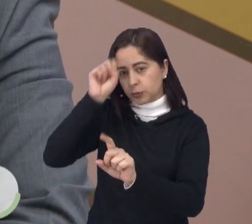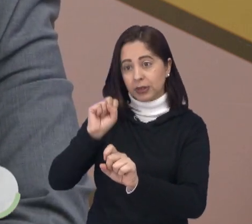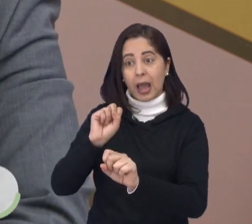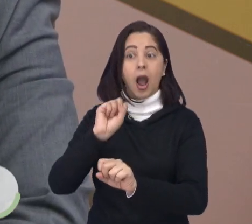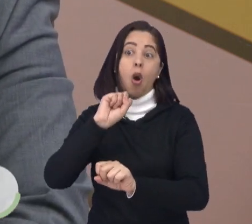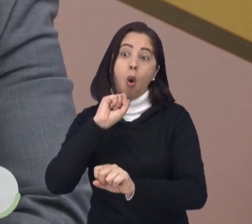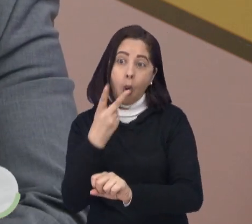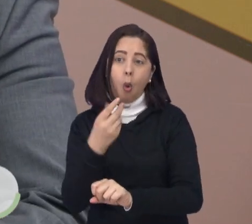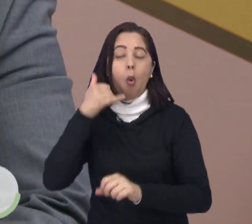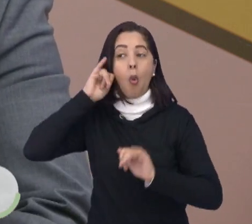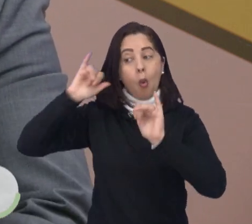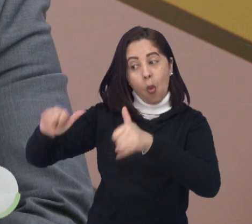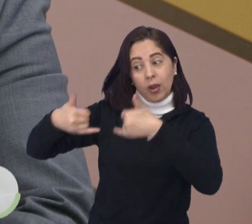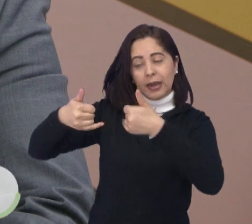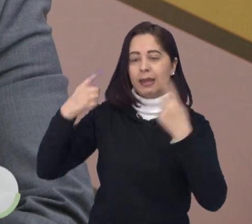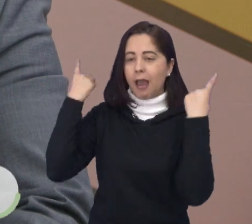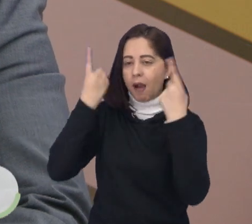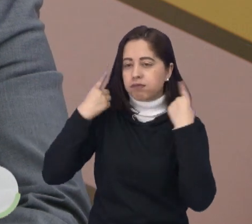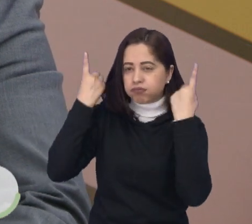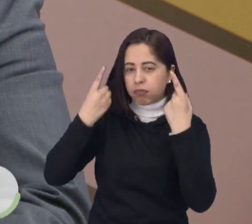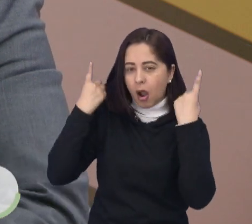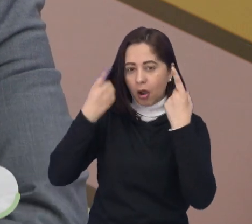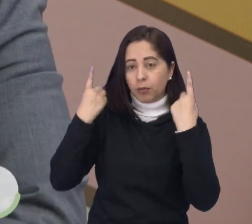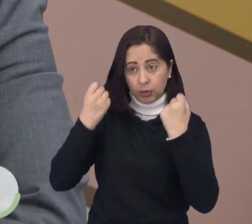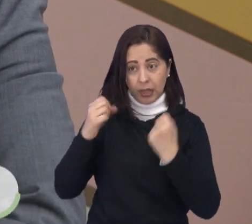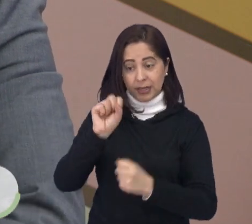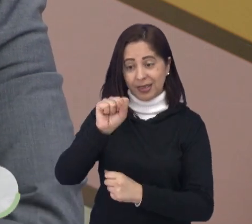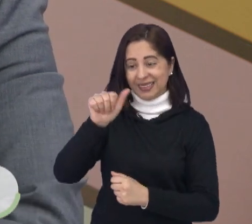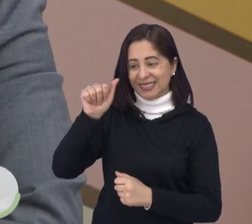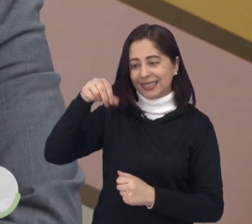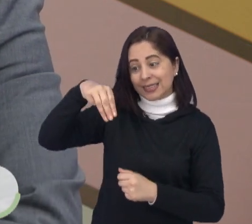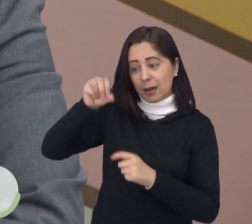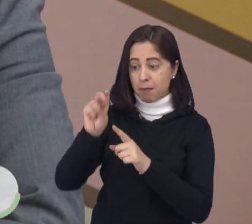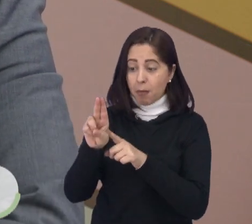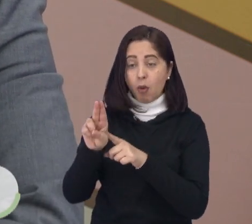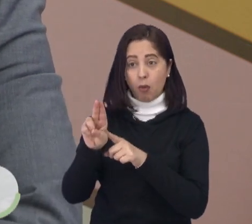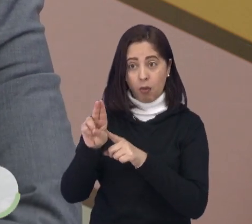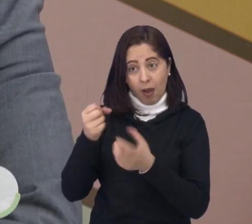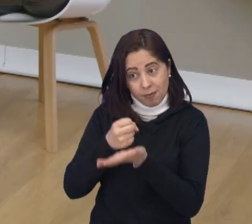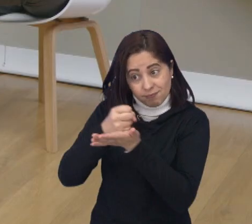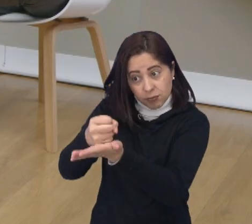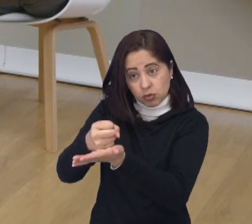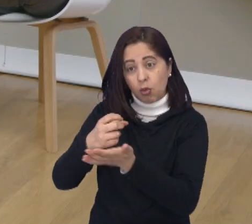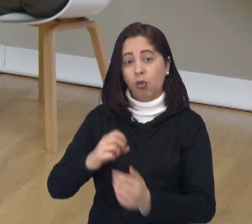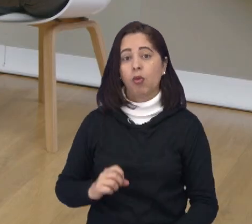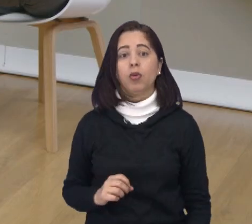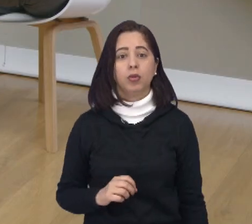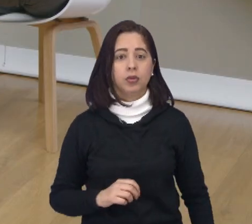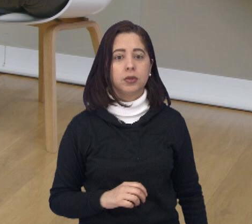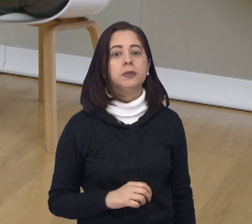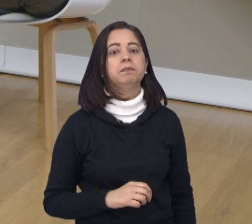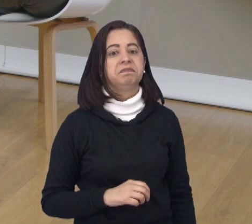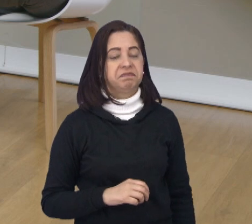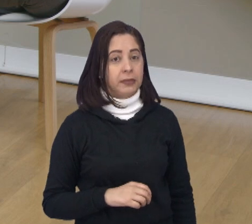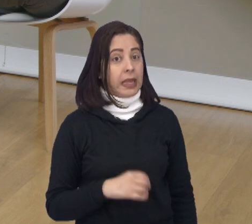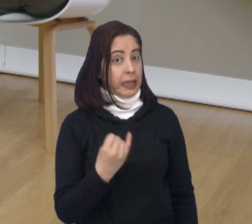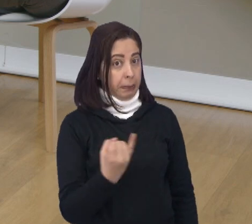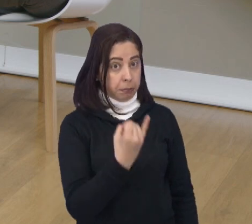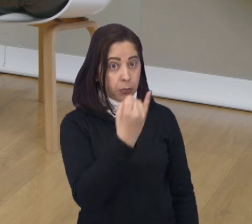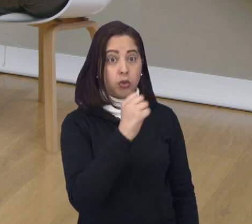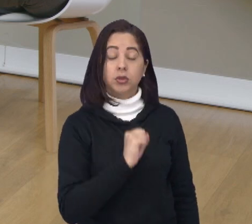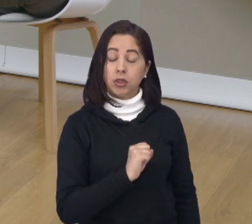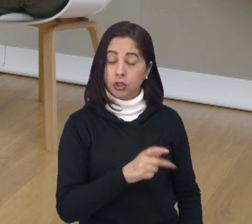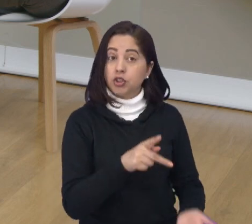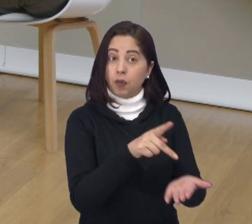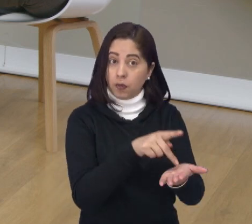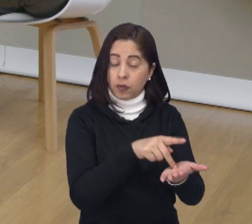ambulância própria, ou em situações mais graves, até o SAMU vai ser chamado para prestar esse resgate. Entendi, doutor. E é muito importante, a gente não pode deixar